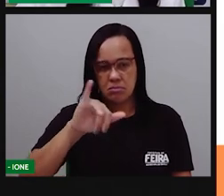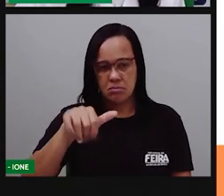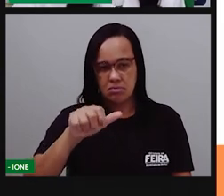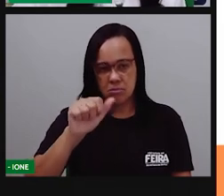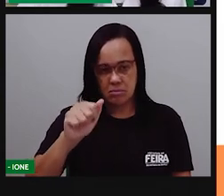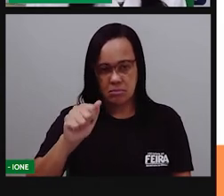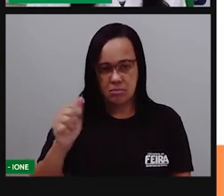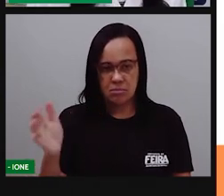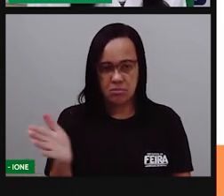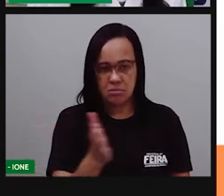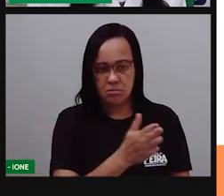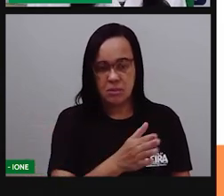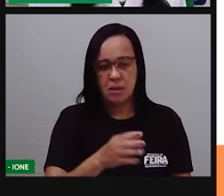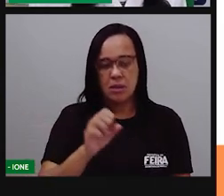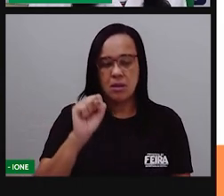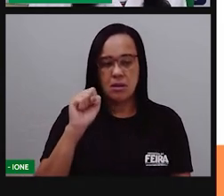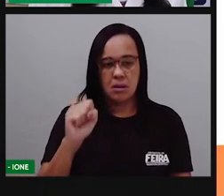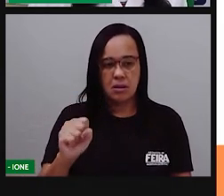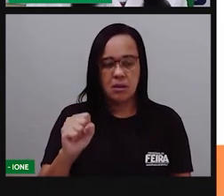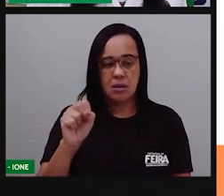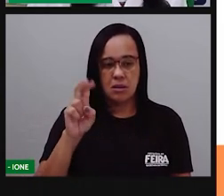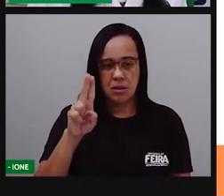é sujo